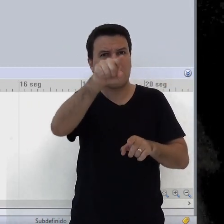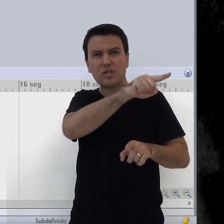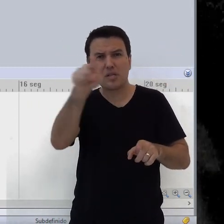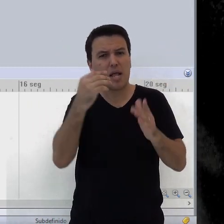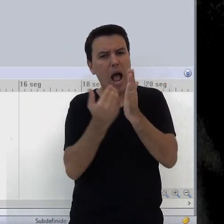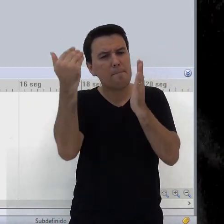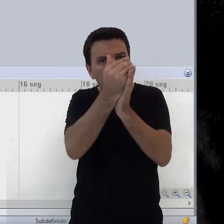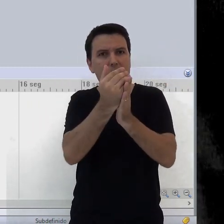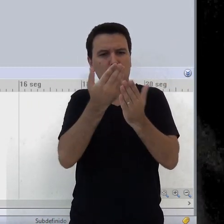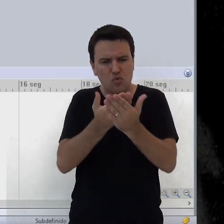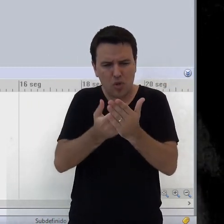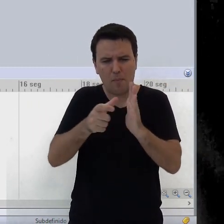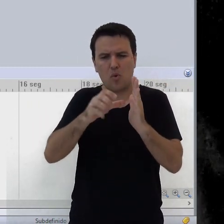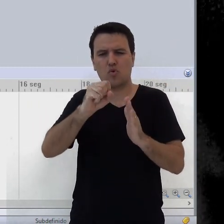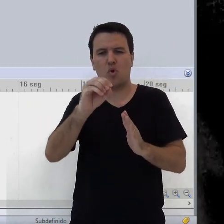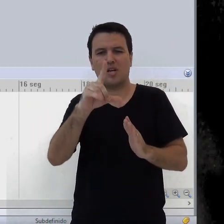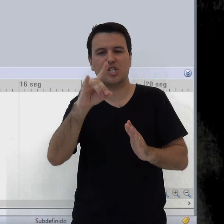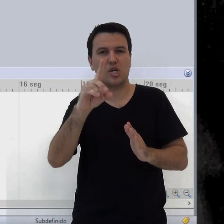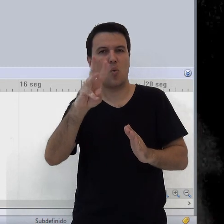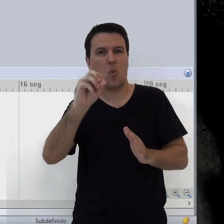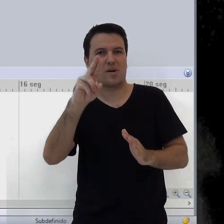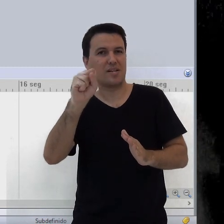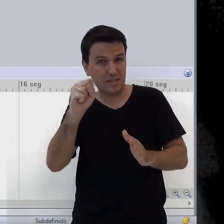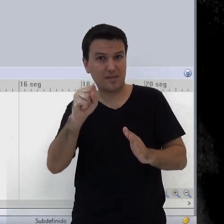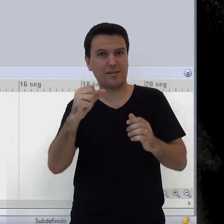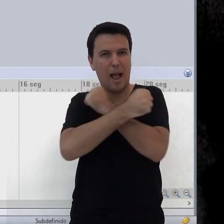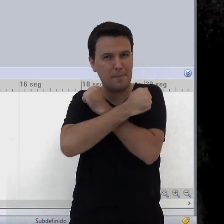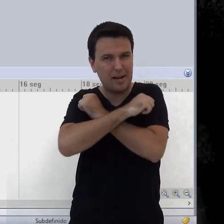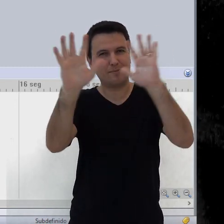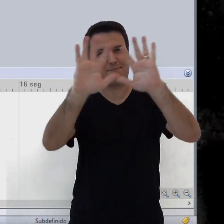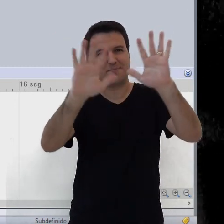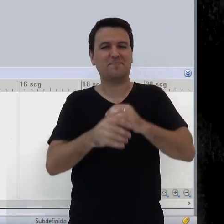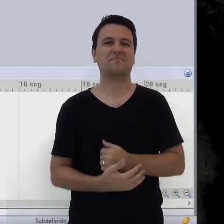mais no estudo do SolidWorks. Um abraço e até a próxima!